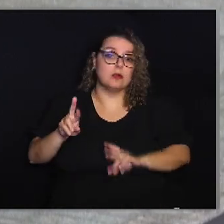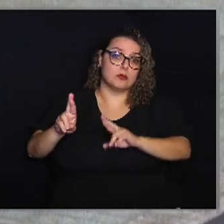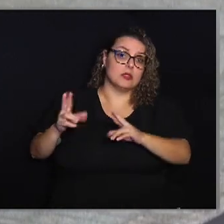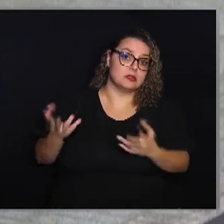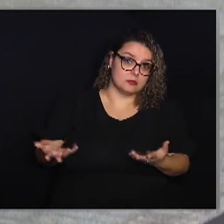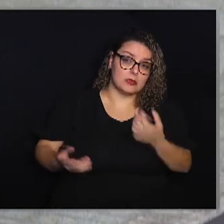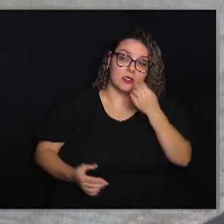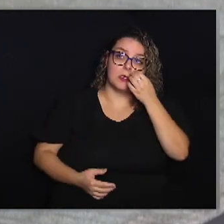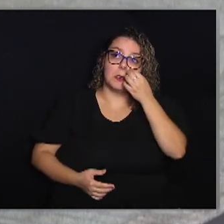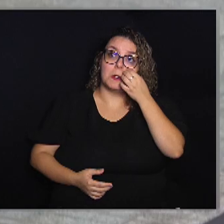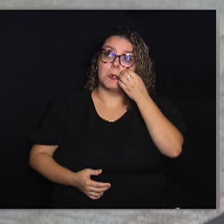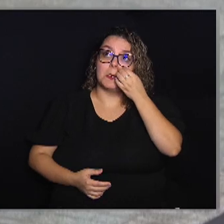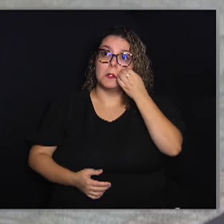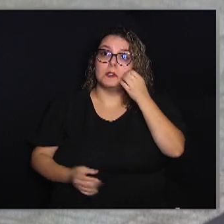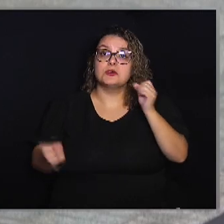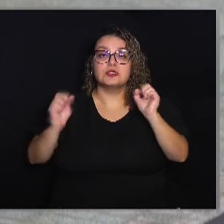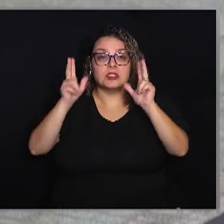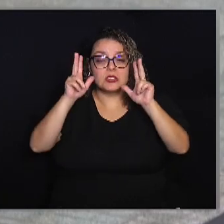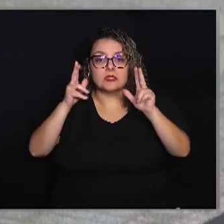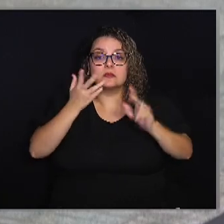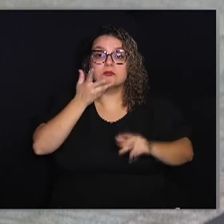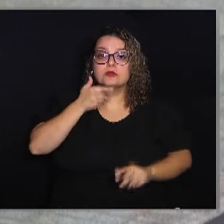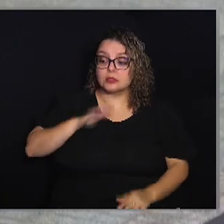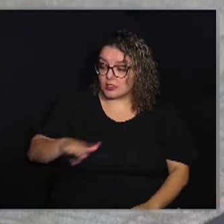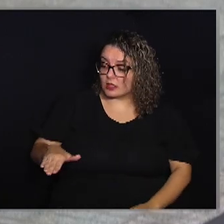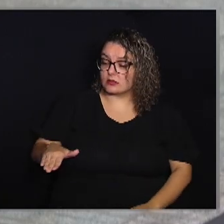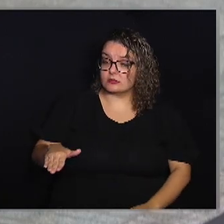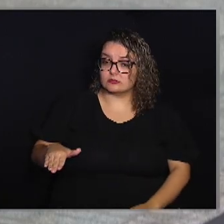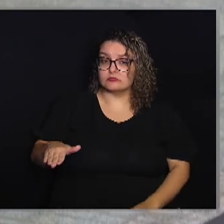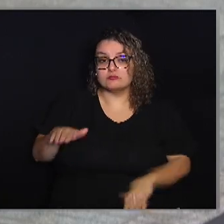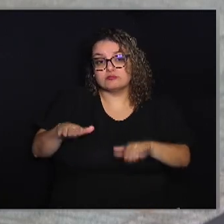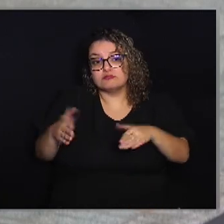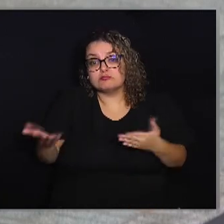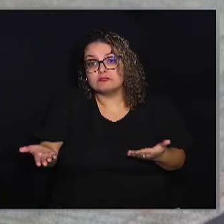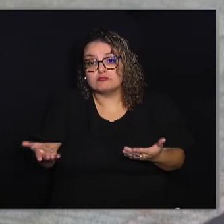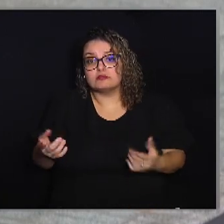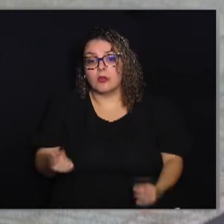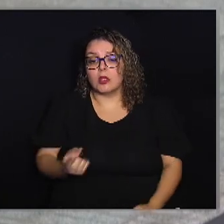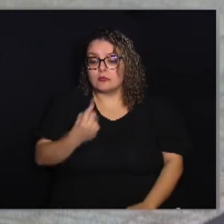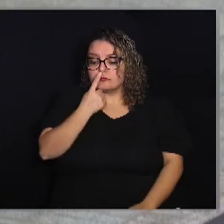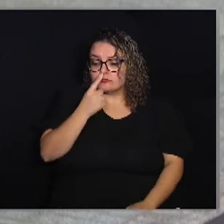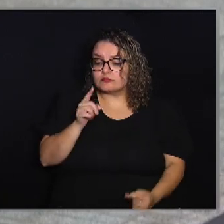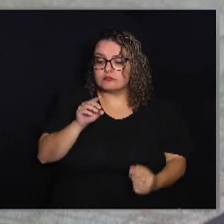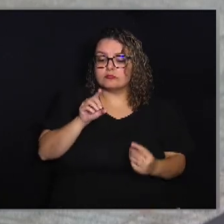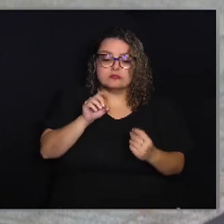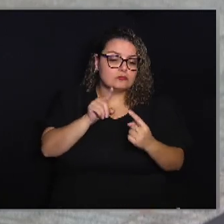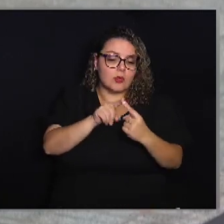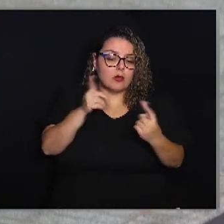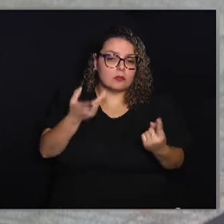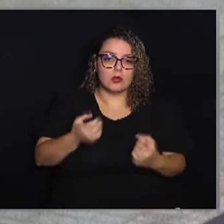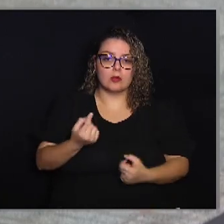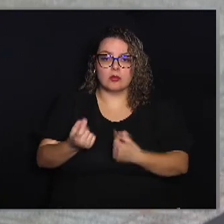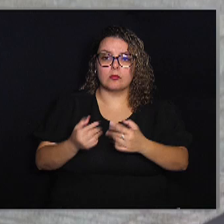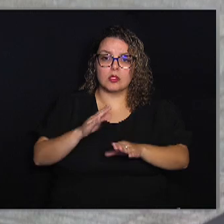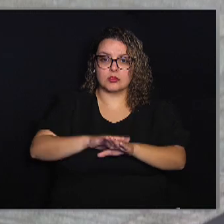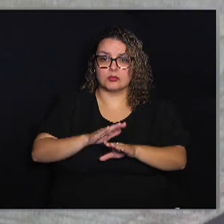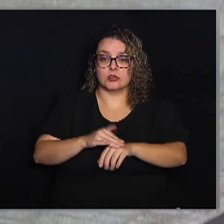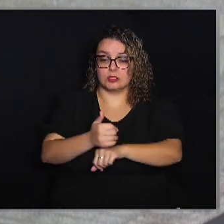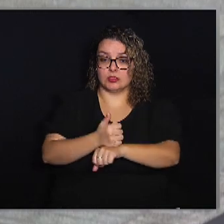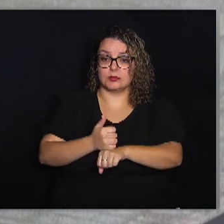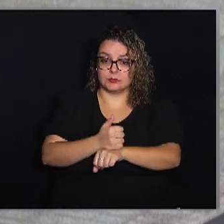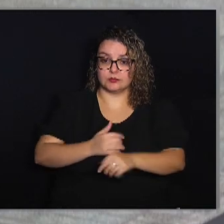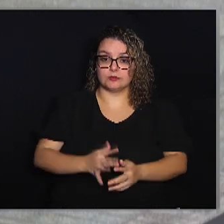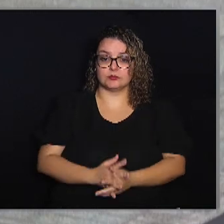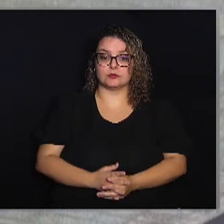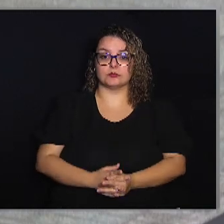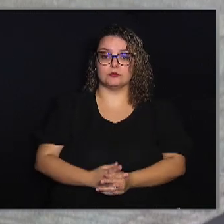né? De despertar naquela criança, talvez uma afinidade com alguma atividade profissional e